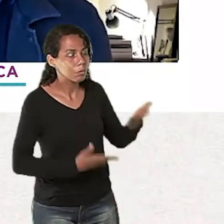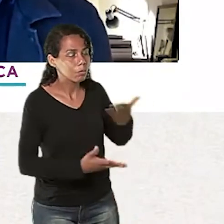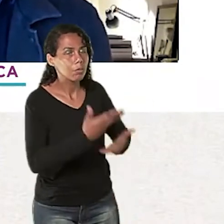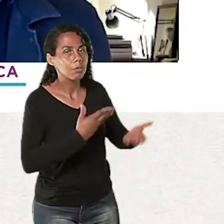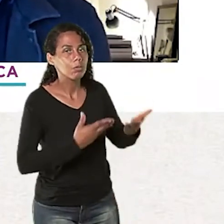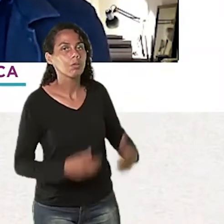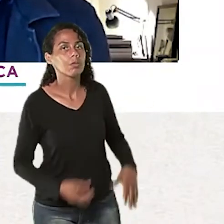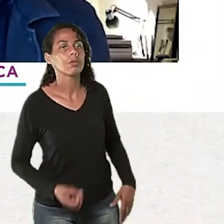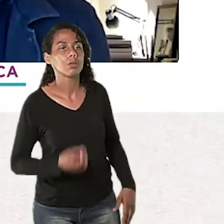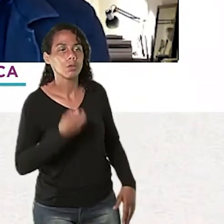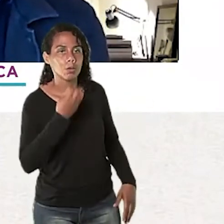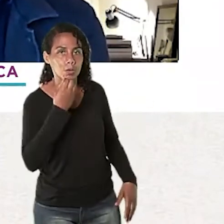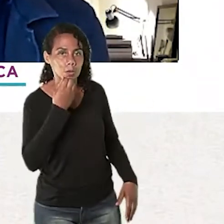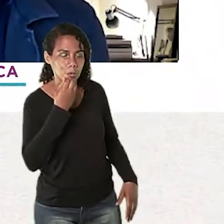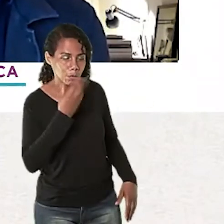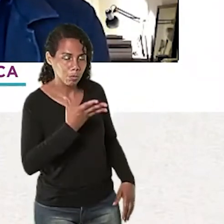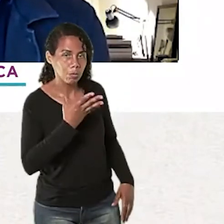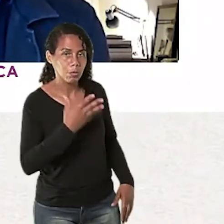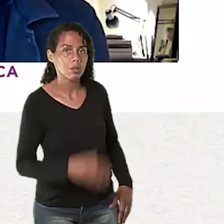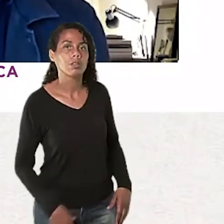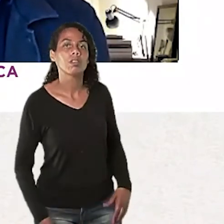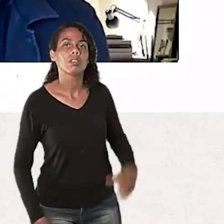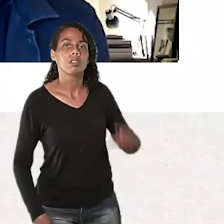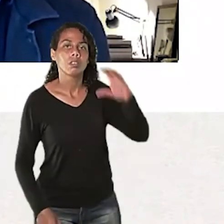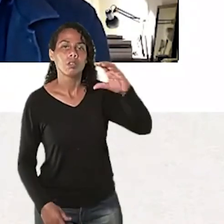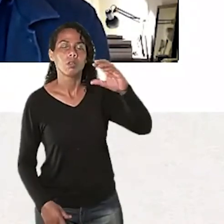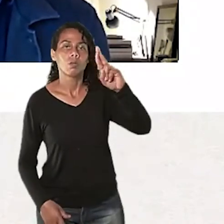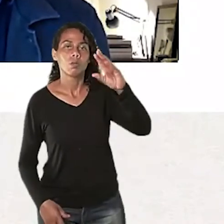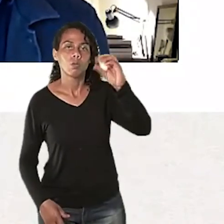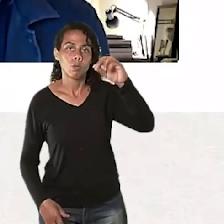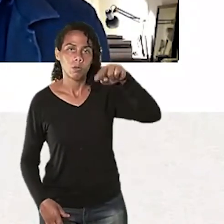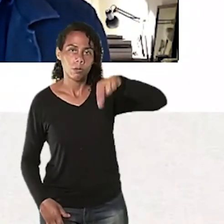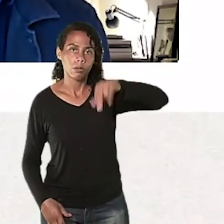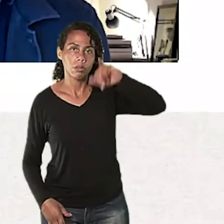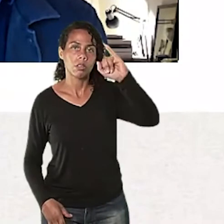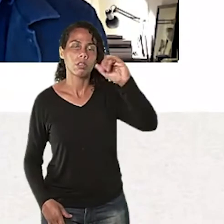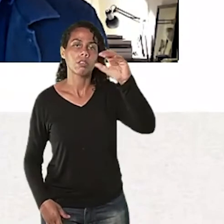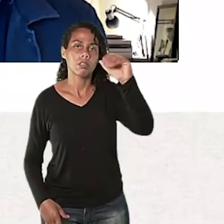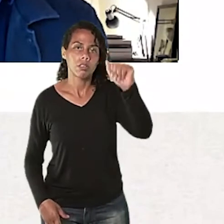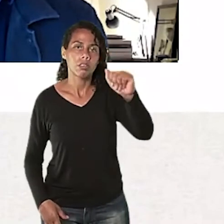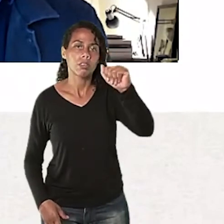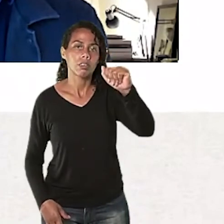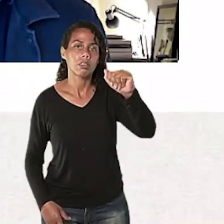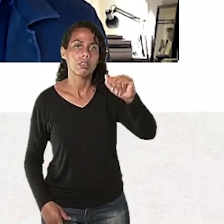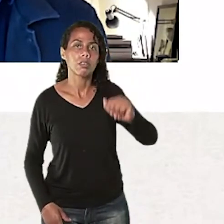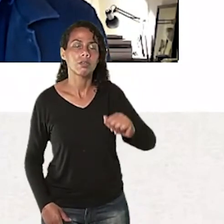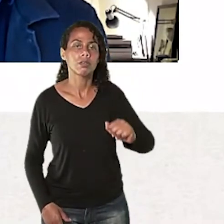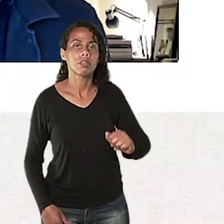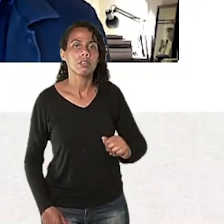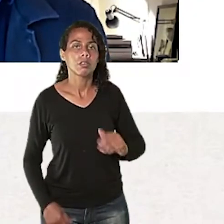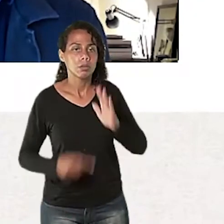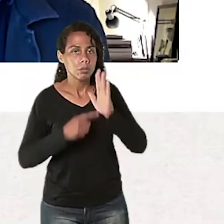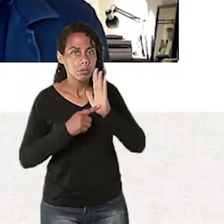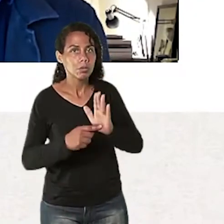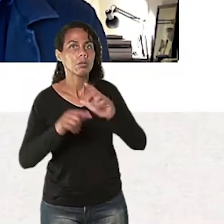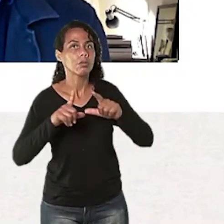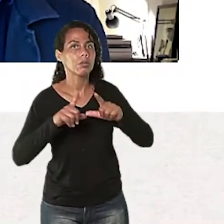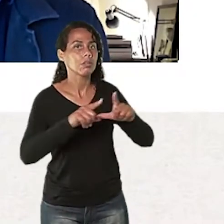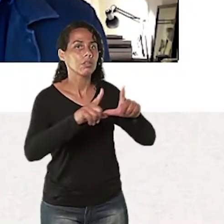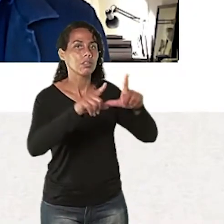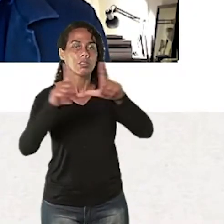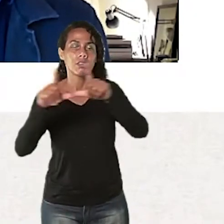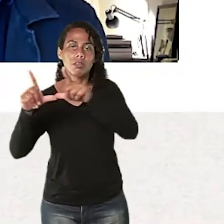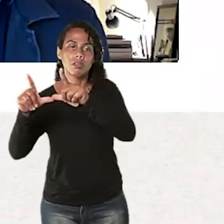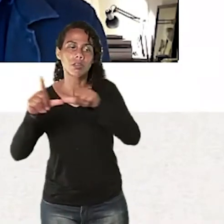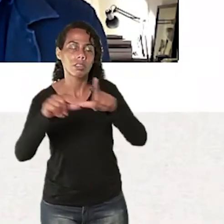necessidade, de como a crônica supre a necessidade da viagem. E está terminando dizendo da necessidade,